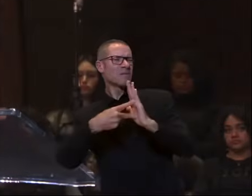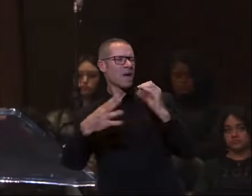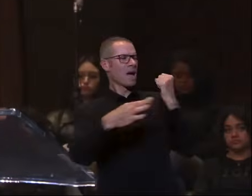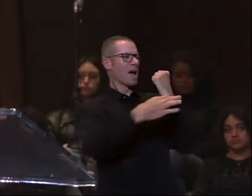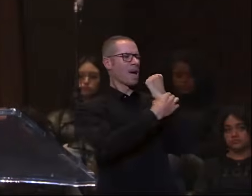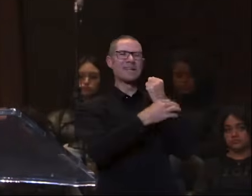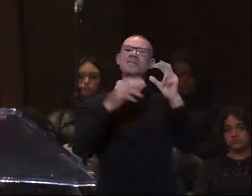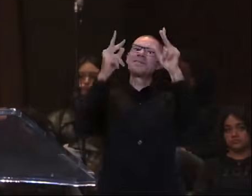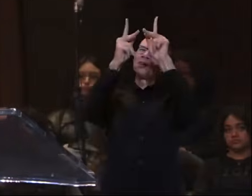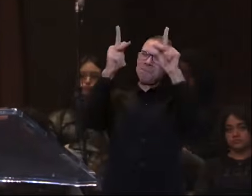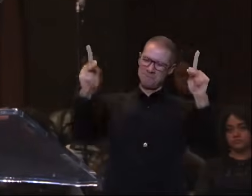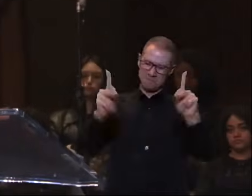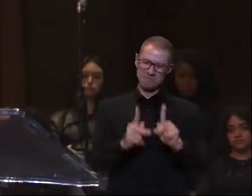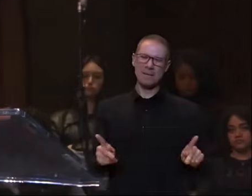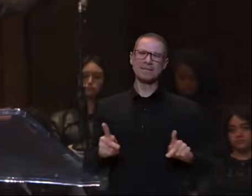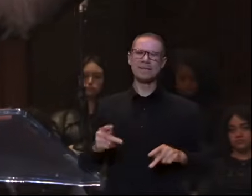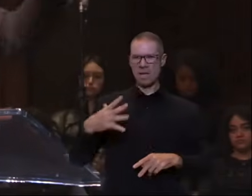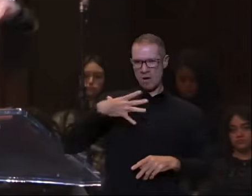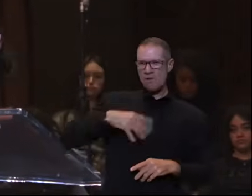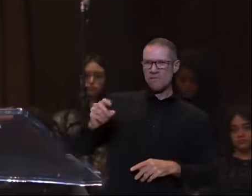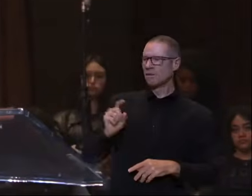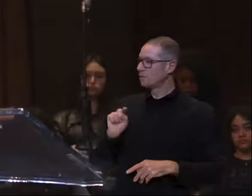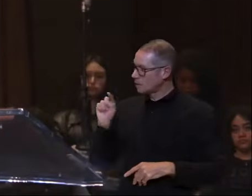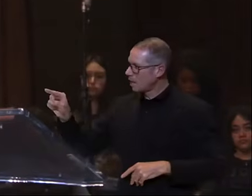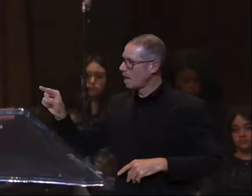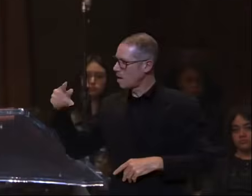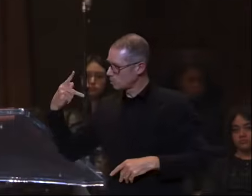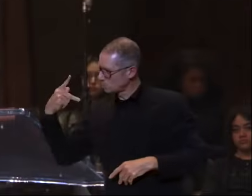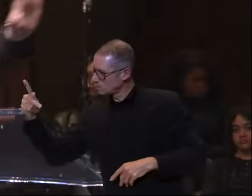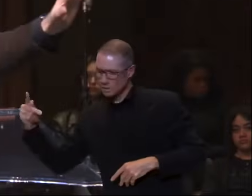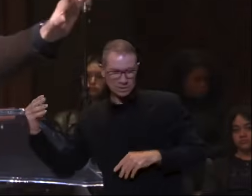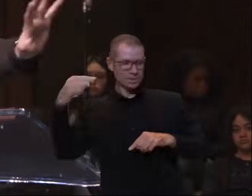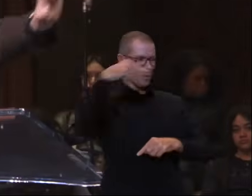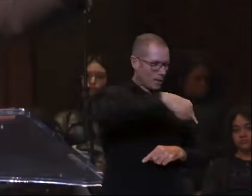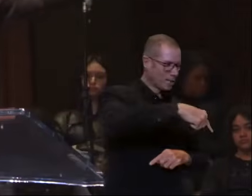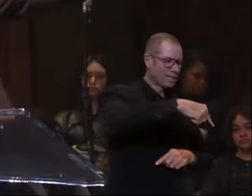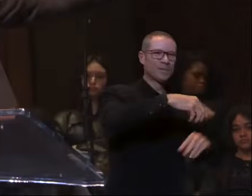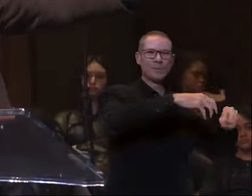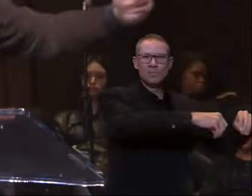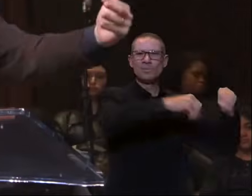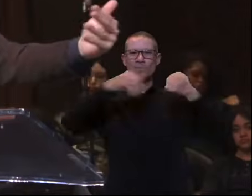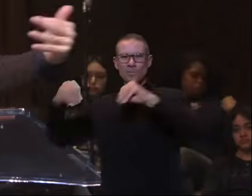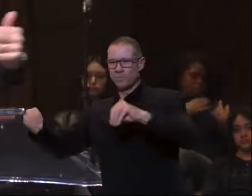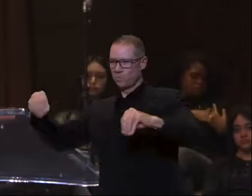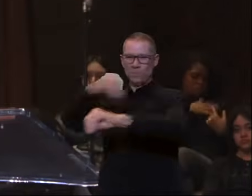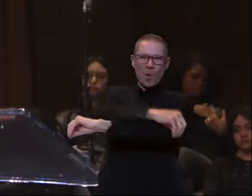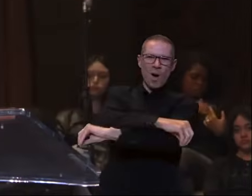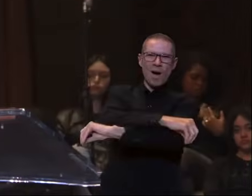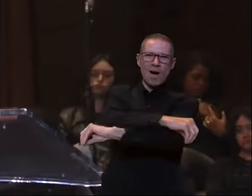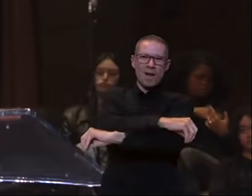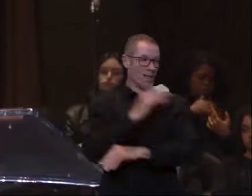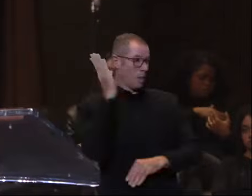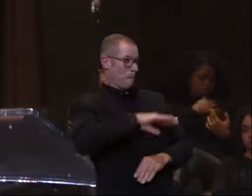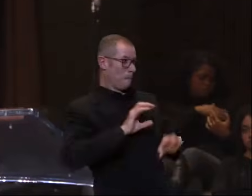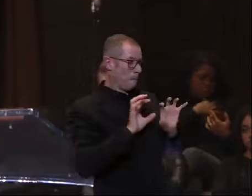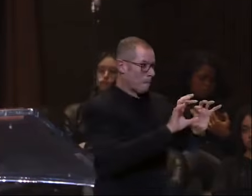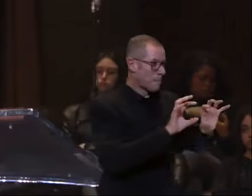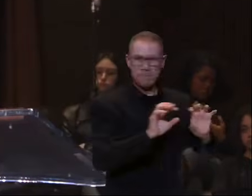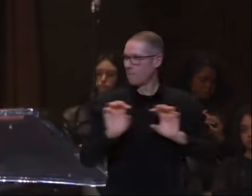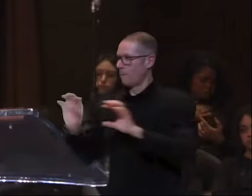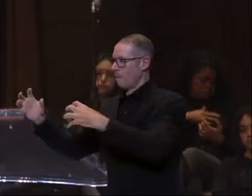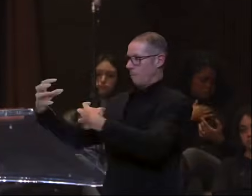garantia da paz. Meu filho está lá e o teu está aqui. Então eu não faço mal para você, você não faz mal para mim,